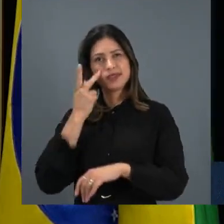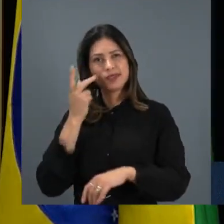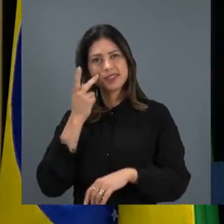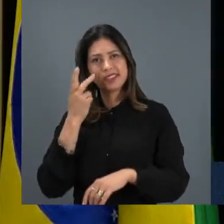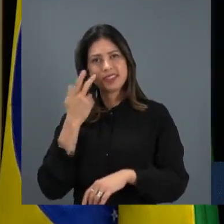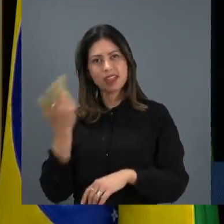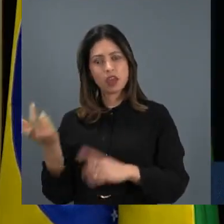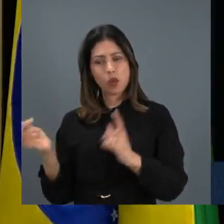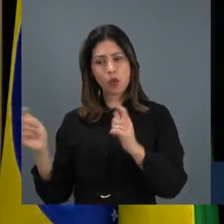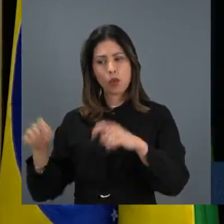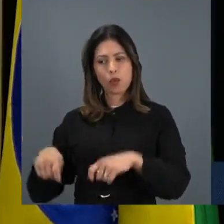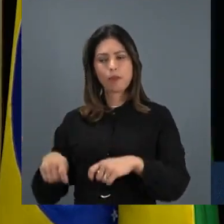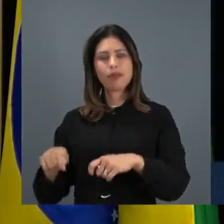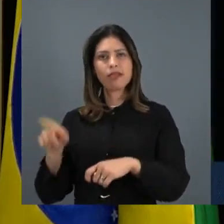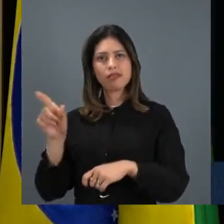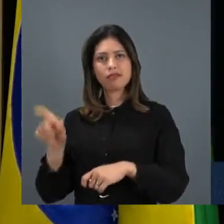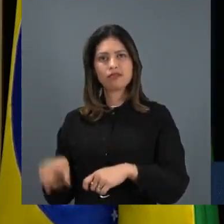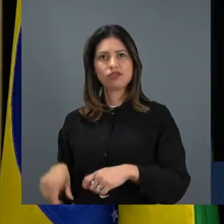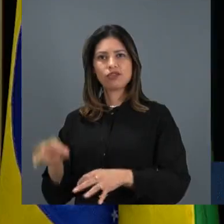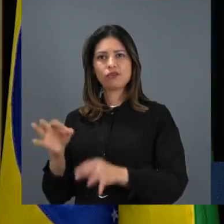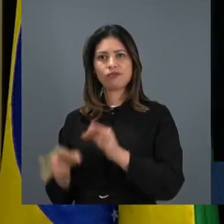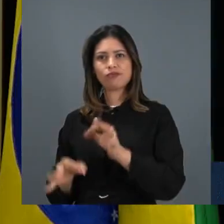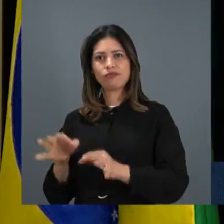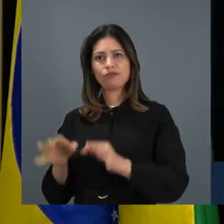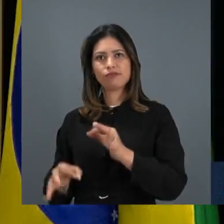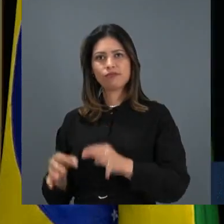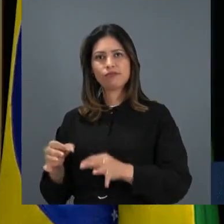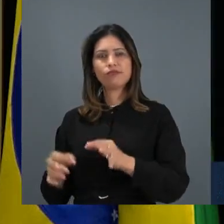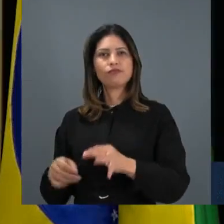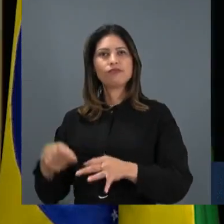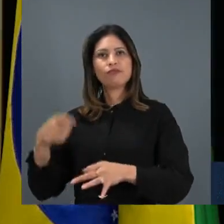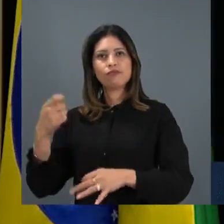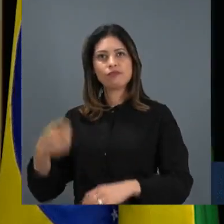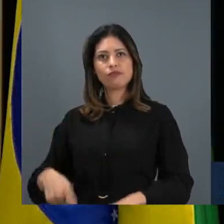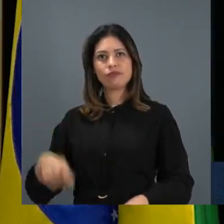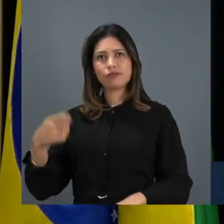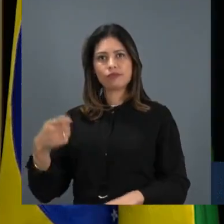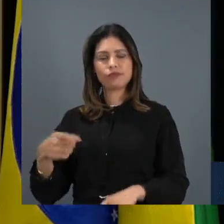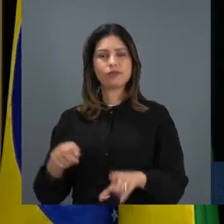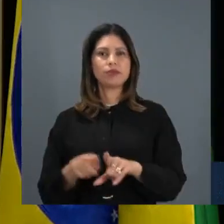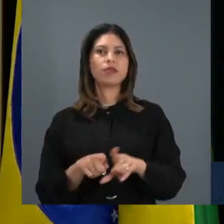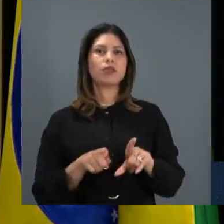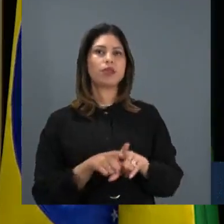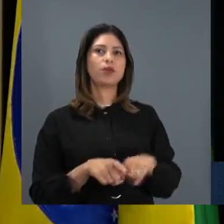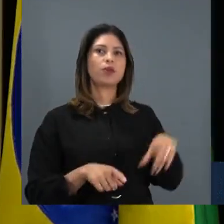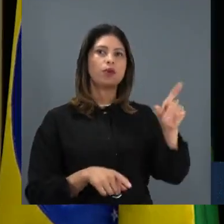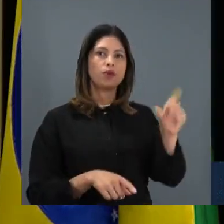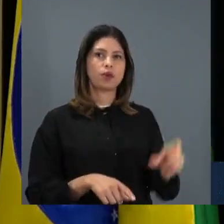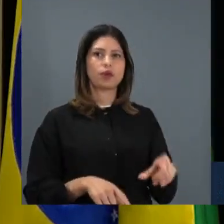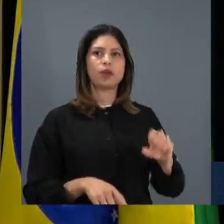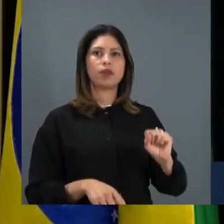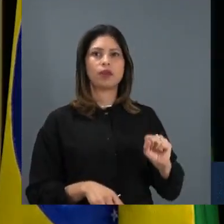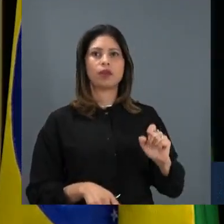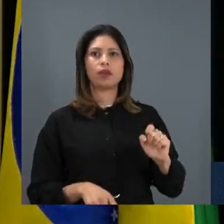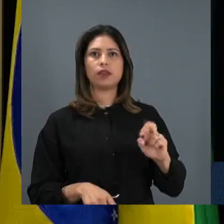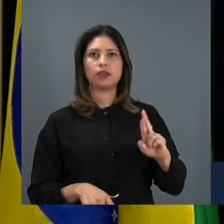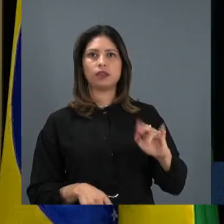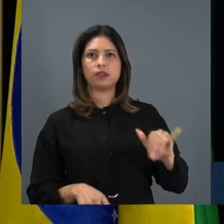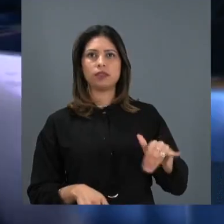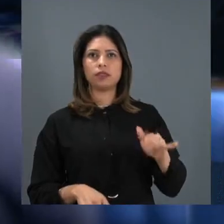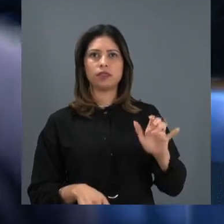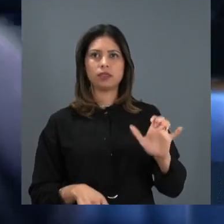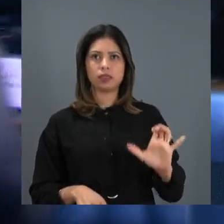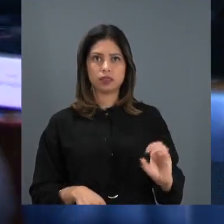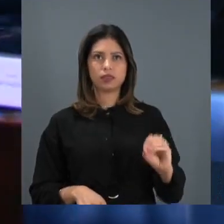competente, um jurista. Quero também cumprimentar o doutor Sérgio Afuxi, lá de Mato